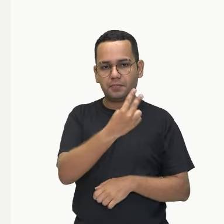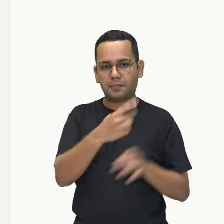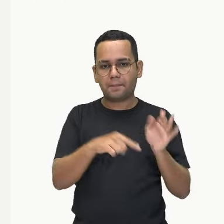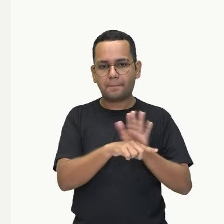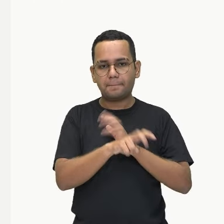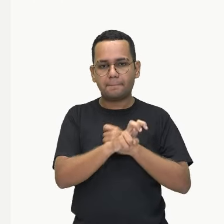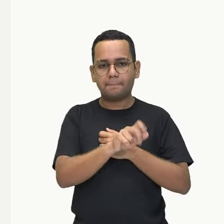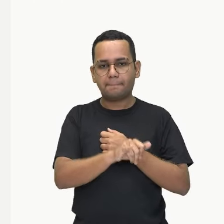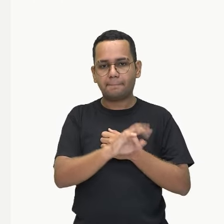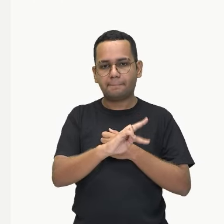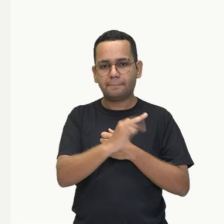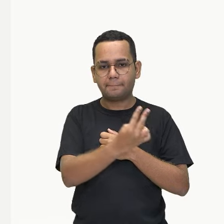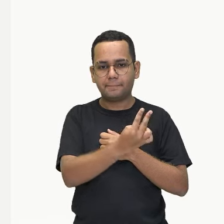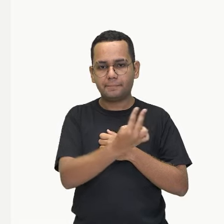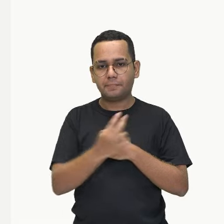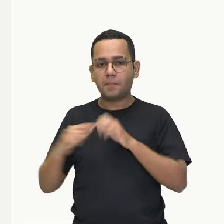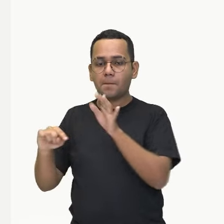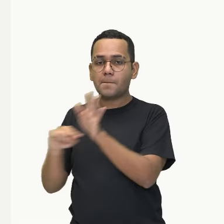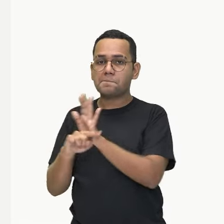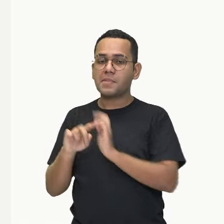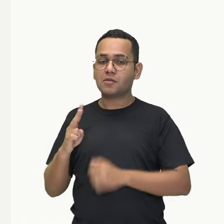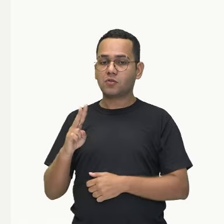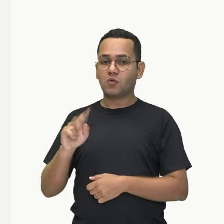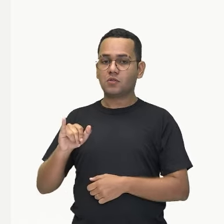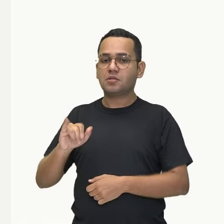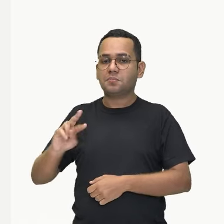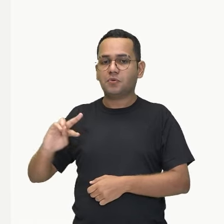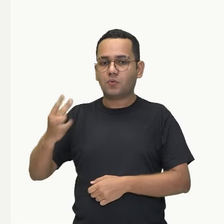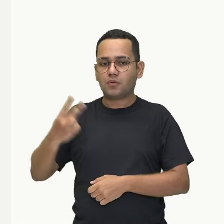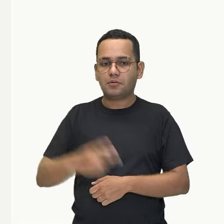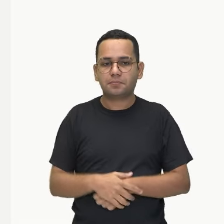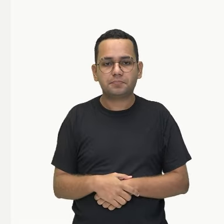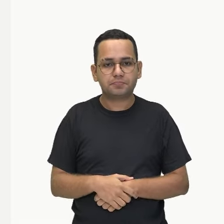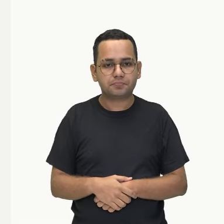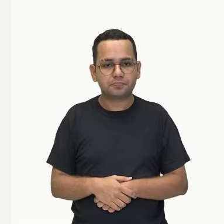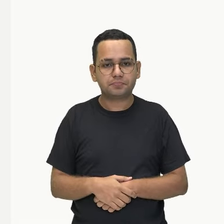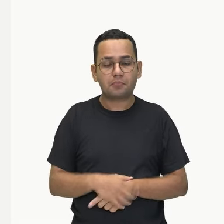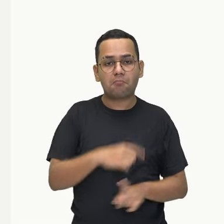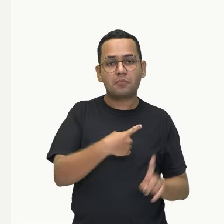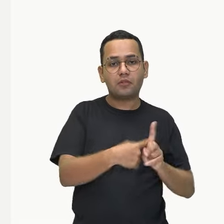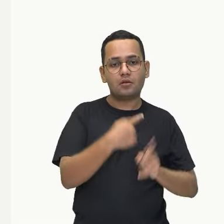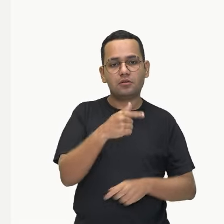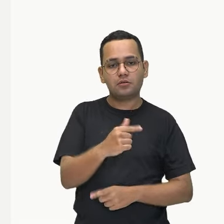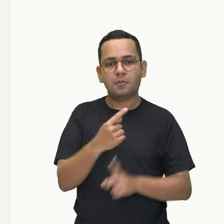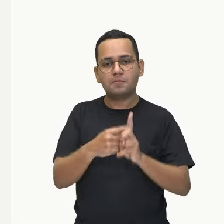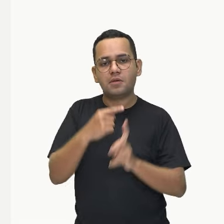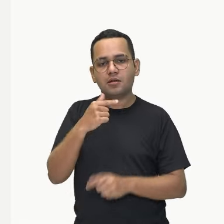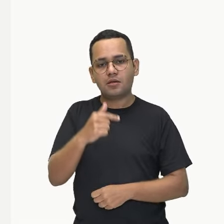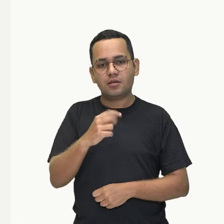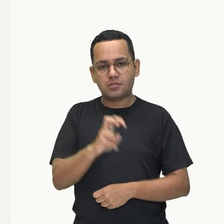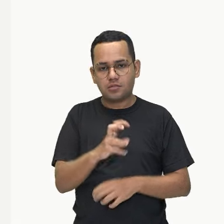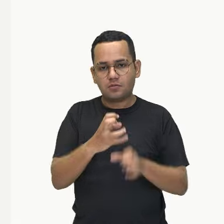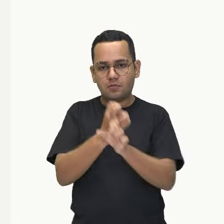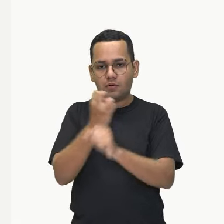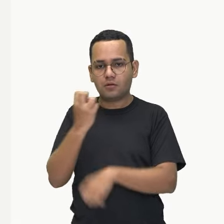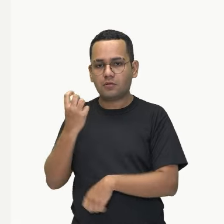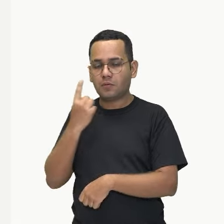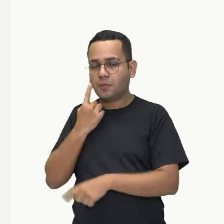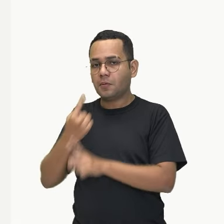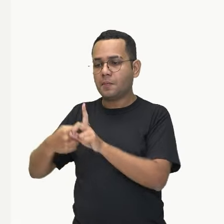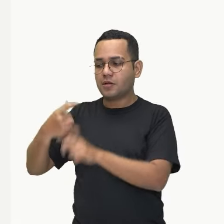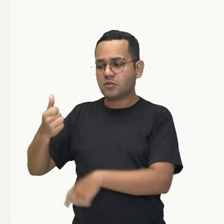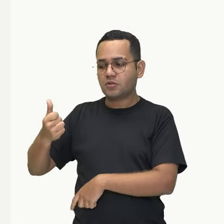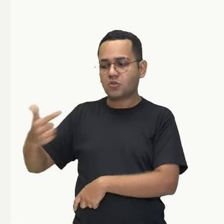2. Eu repito a variável, y ao quadrado. E 7 mais 5, 12, tá?